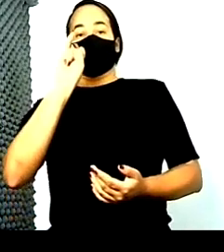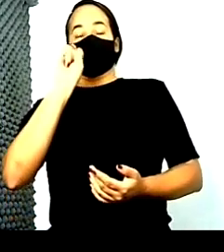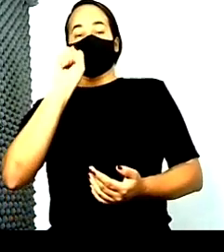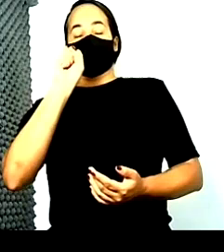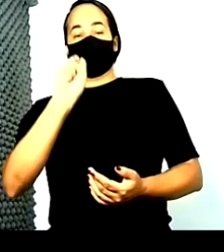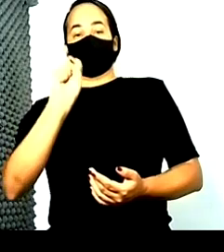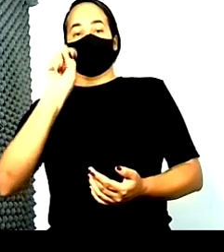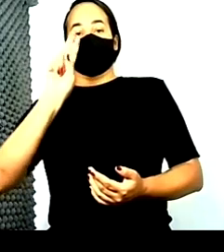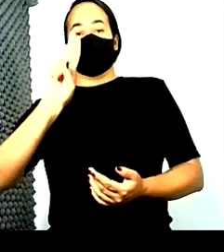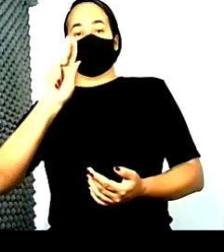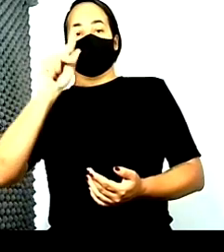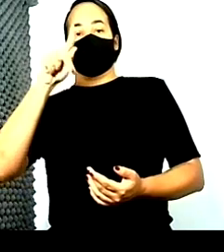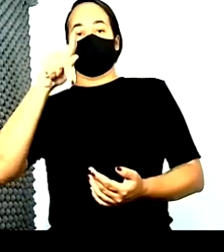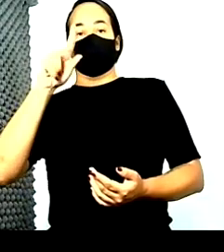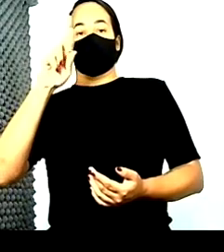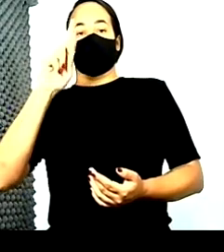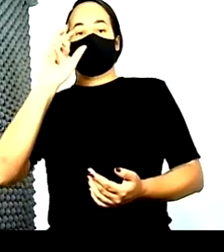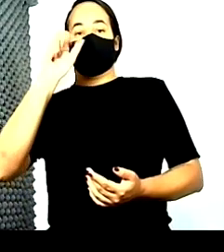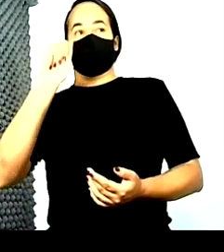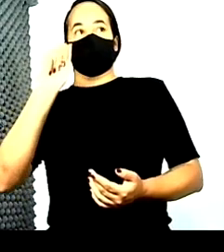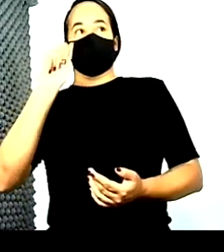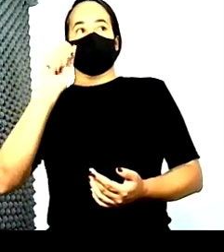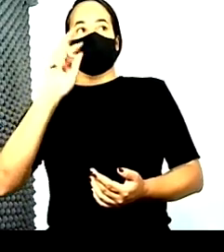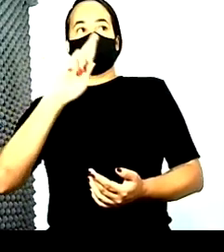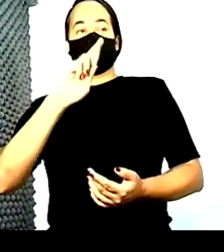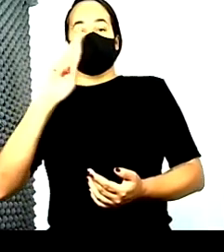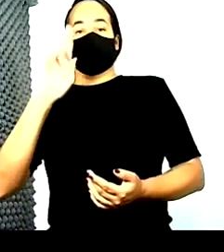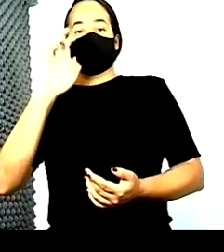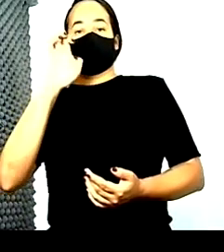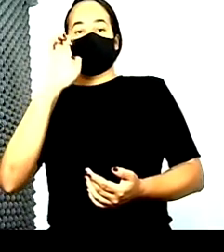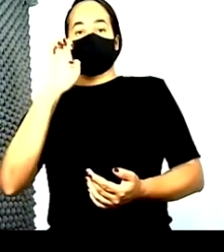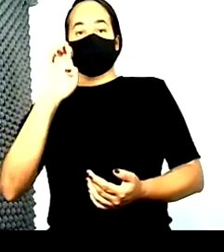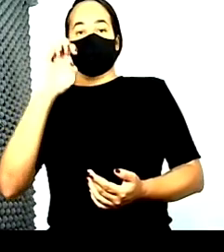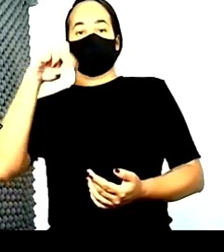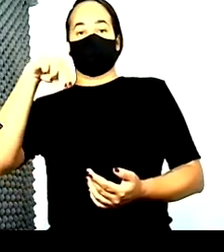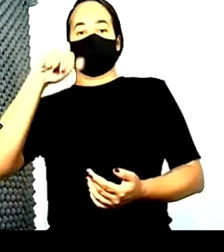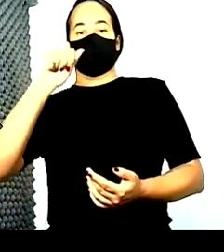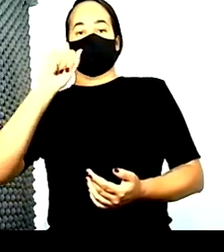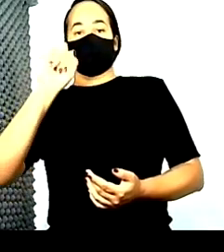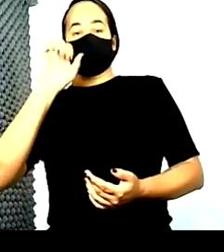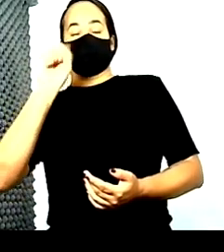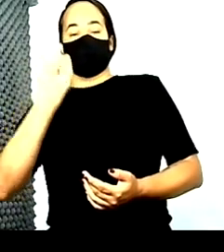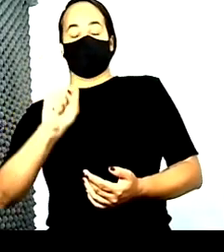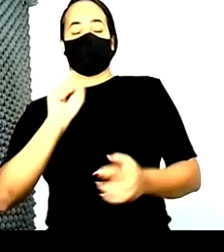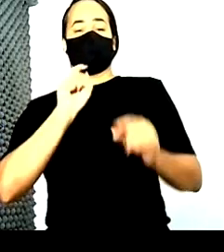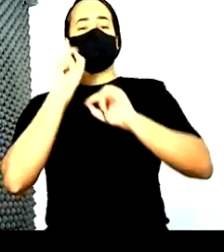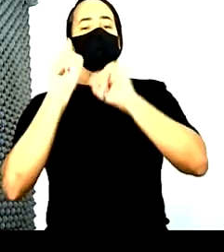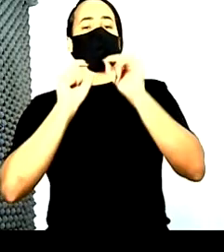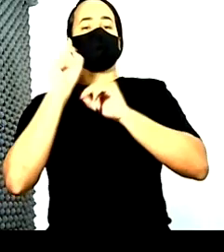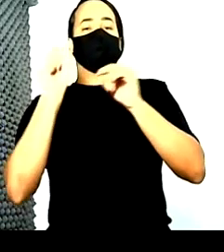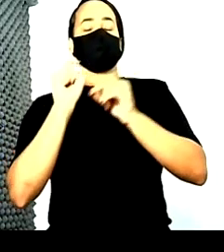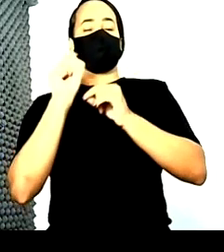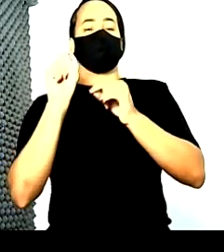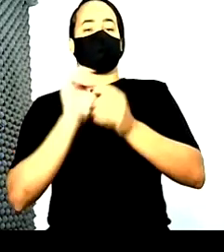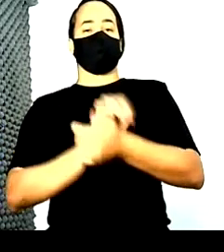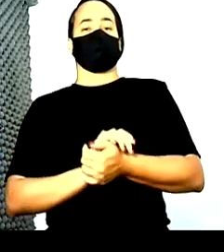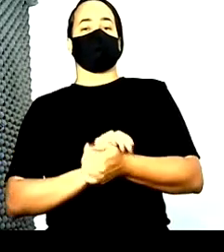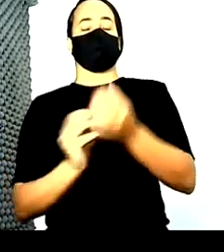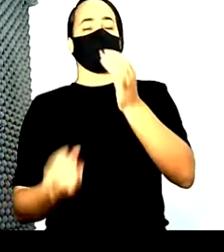suprarrenais. Elas se situam-se acima dos rins. O que é que elas vão fazer? Vão produzir a chamada